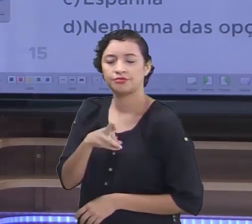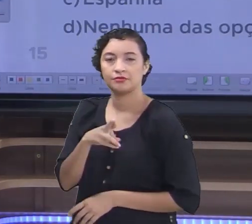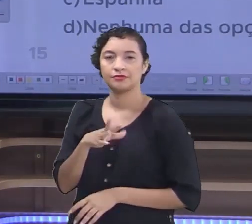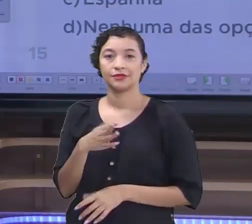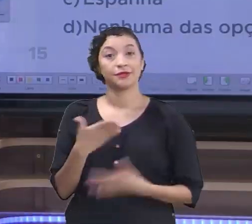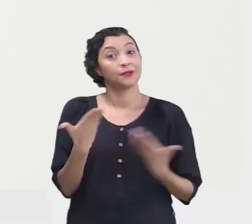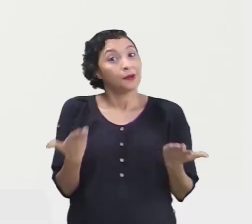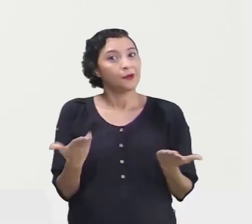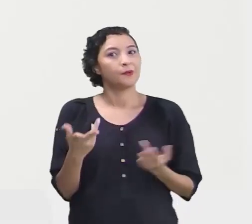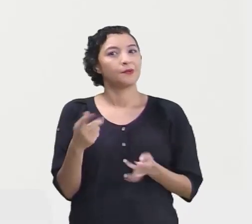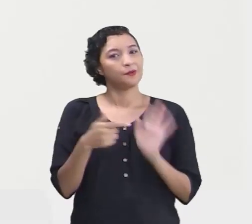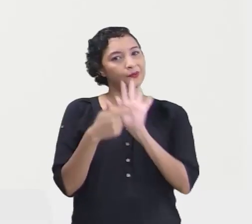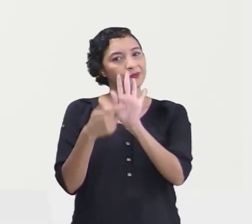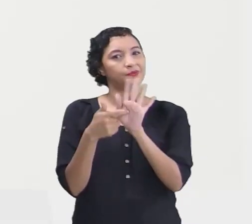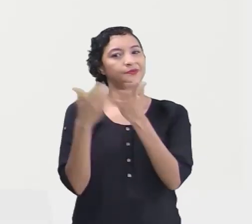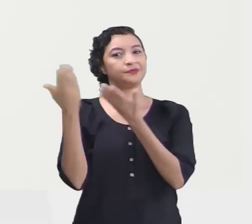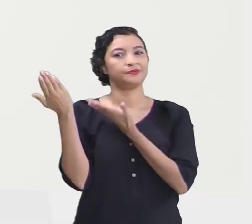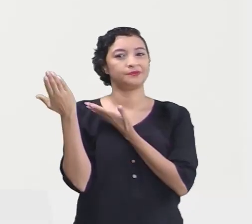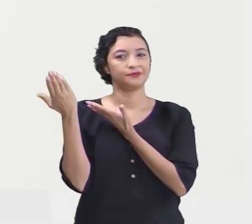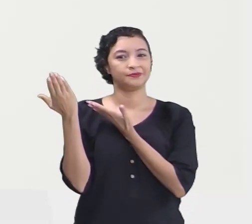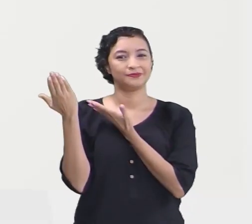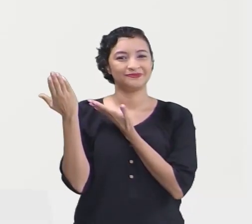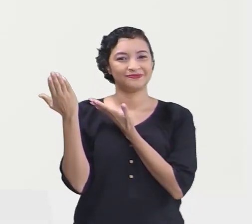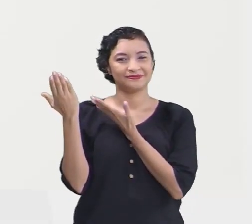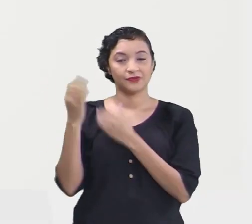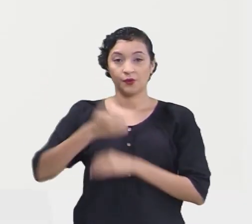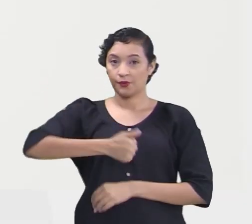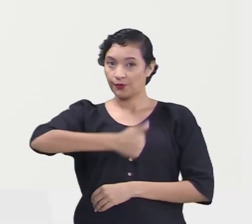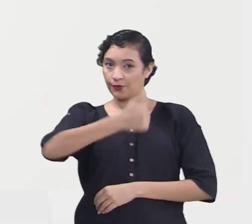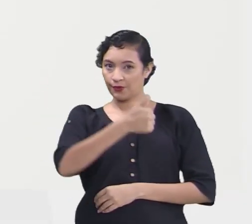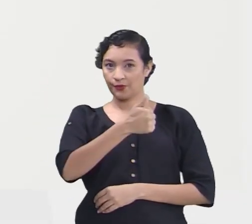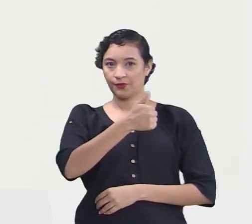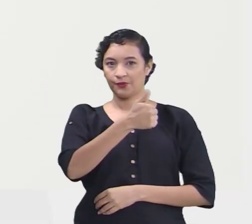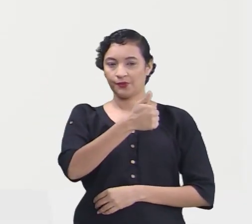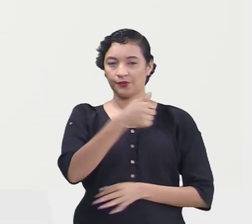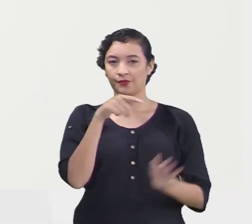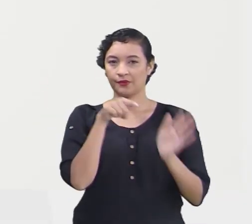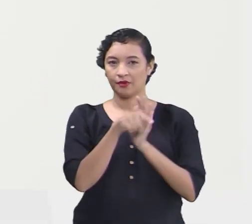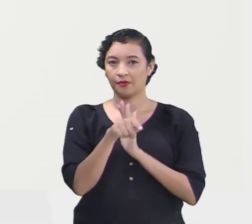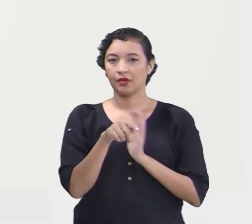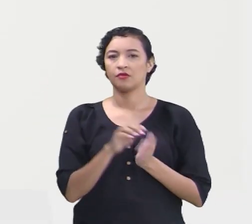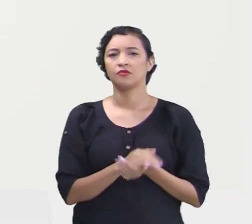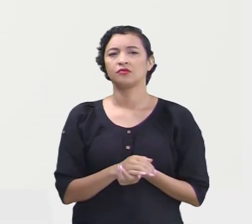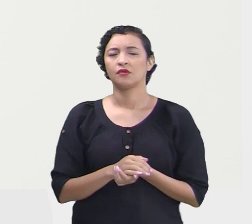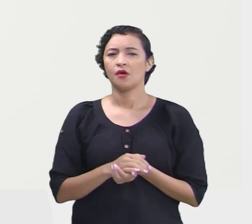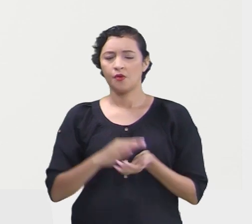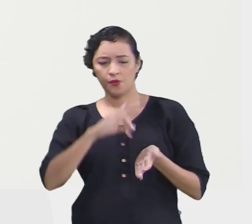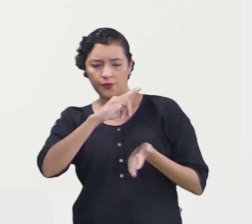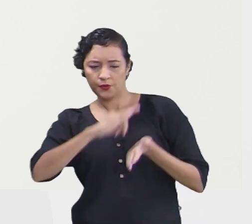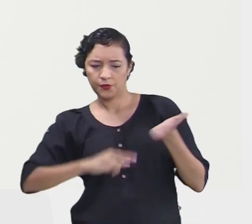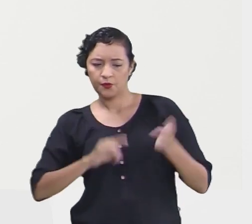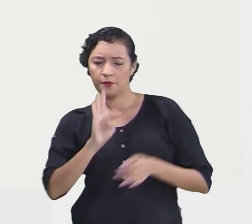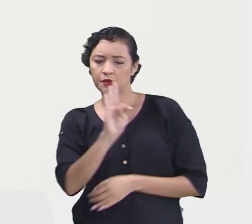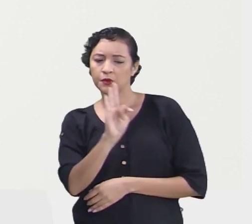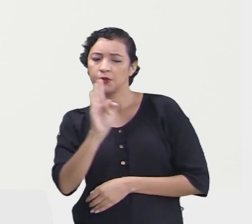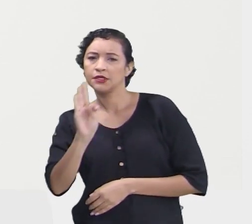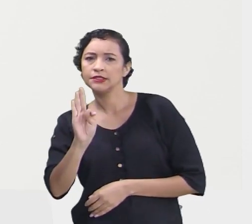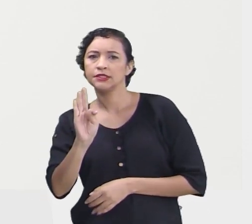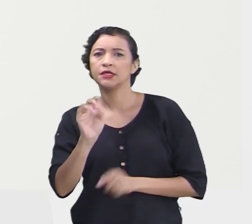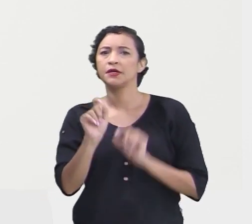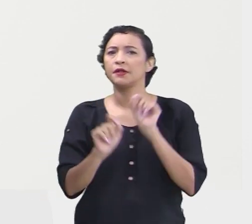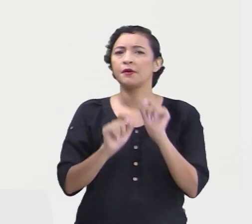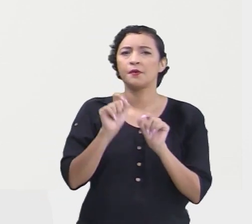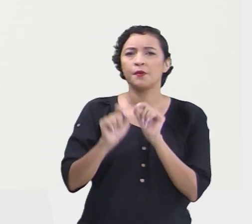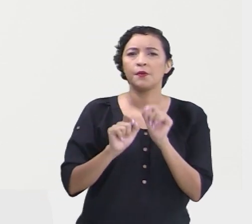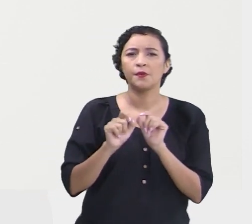produção, coloca na tela. Questão número 1. De acordo com o Tratado de Tordesilhas, o território que